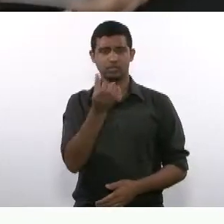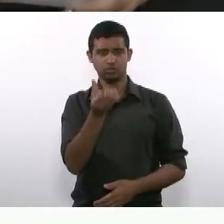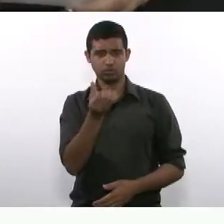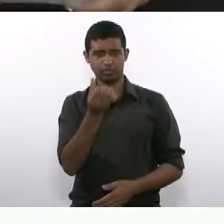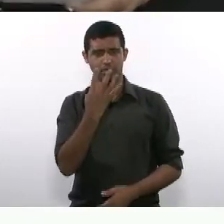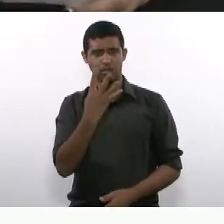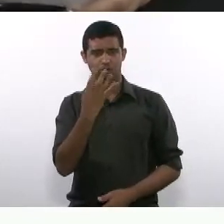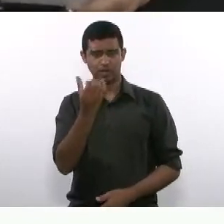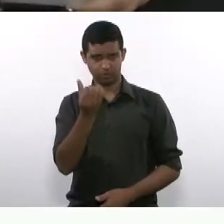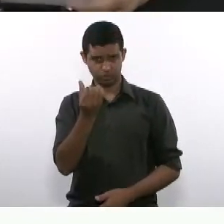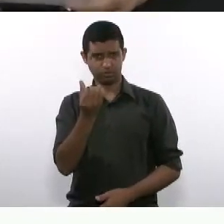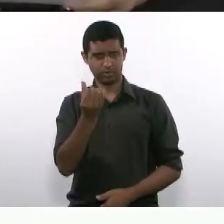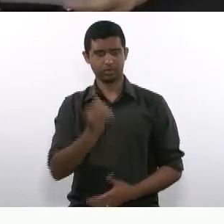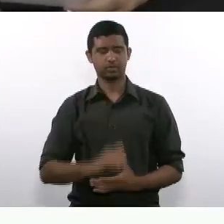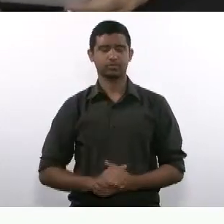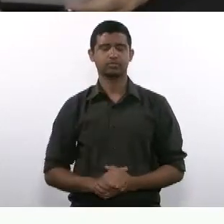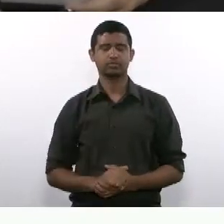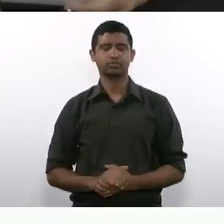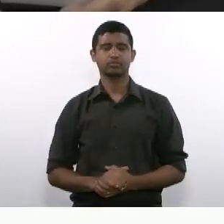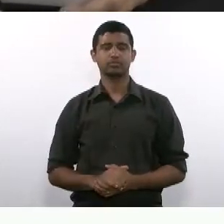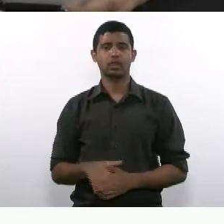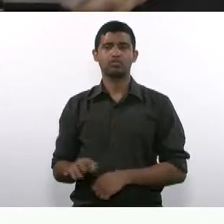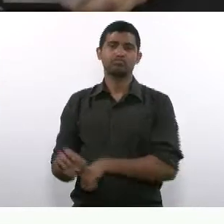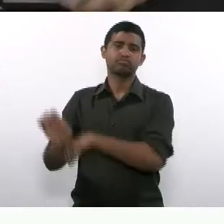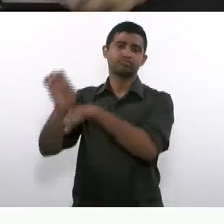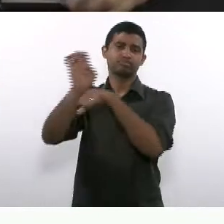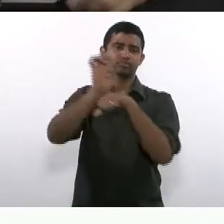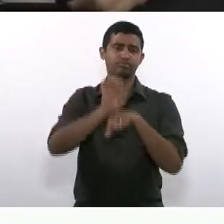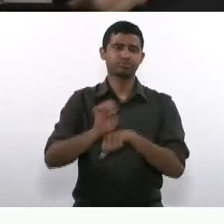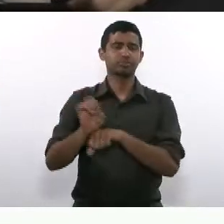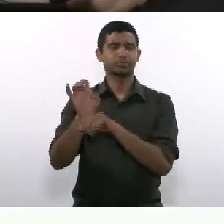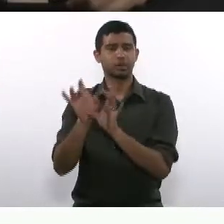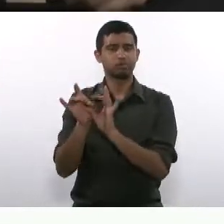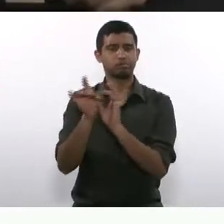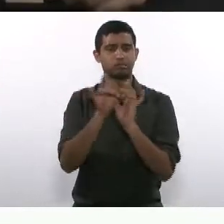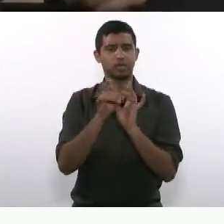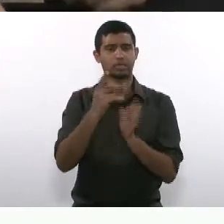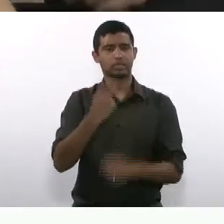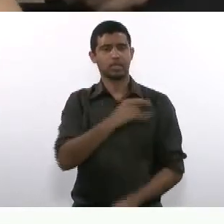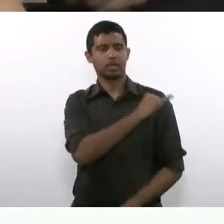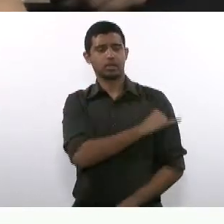5646, fortalecimento do mercado de eventos no Estado do Rio de Janeiro.